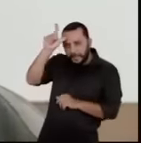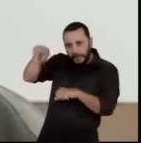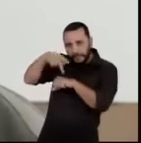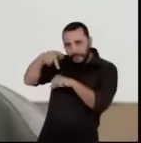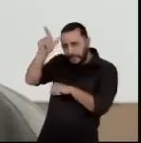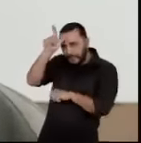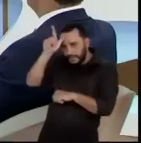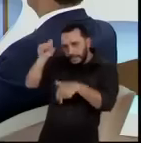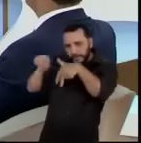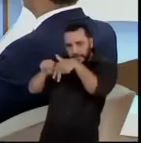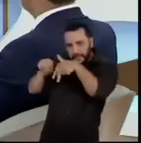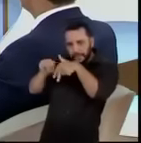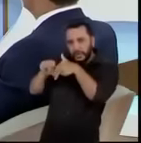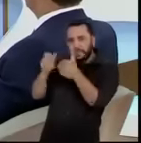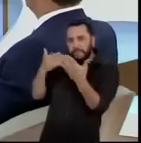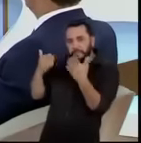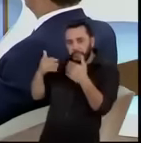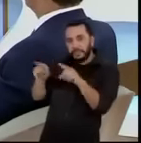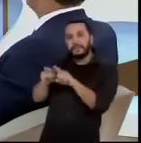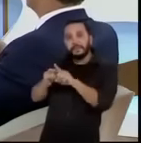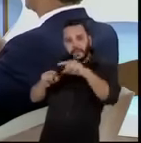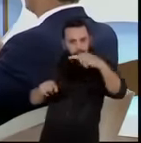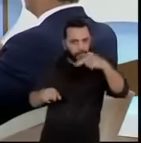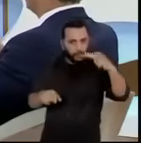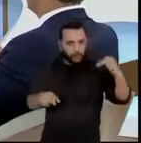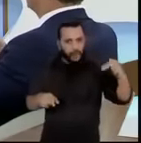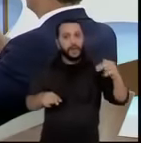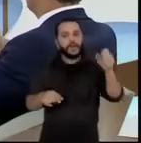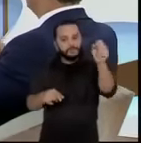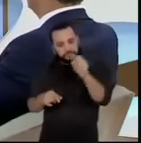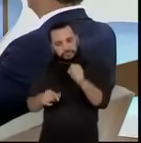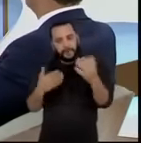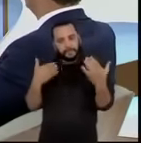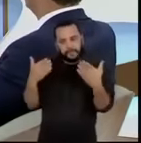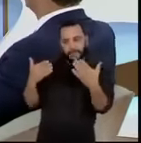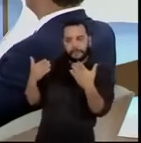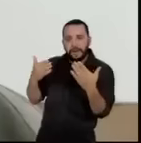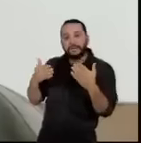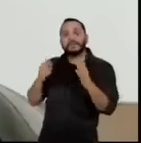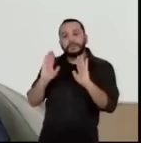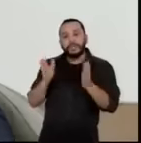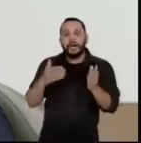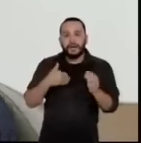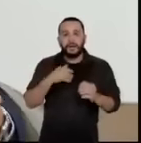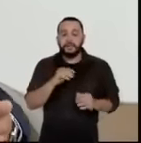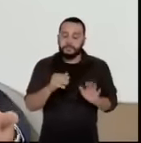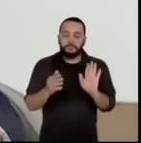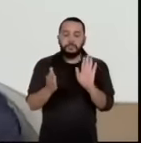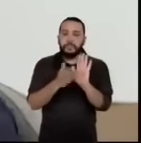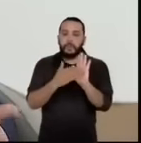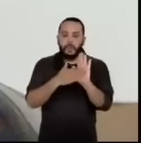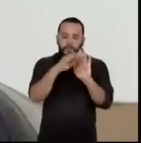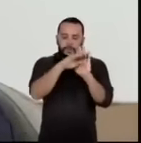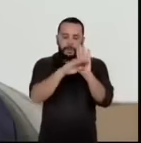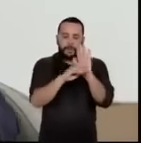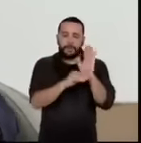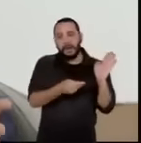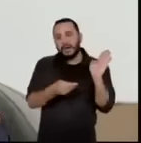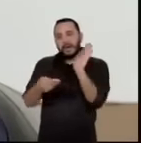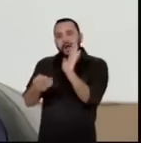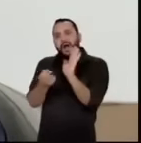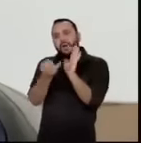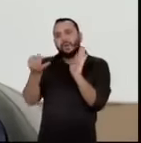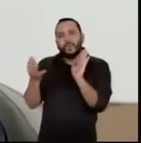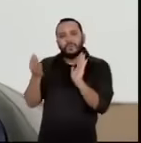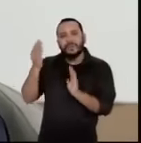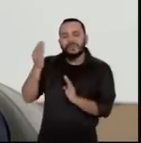os embaixadores e nós fizemos uma proposta ao BNDES, ao Levi, à altura, olha, vamos encampar aqui algumas ideias para mudar